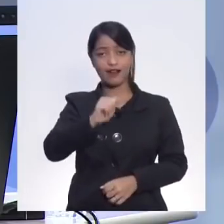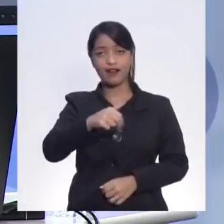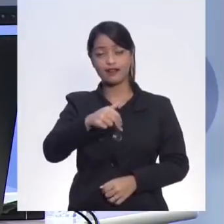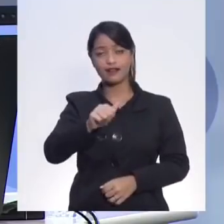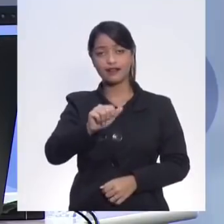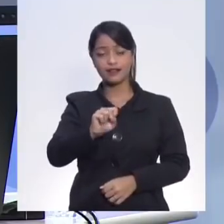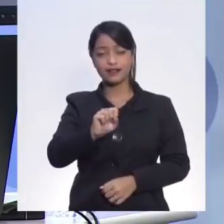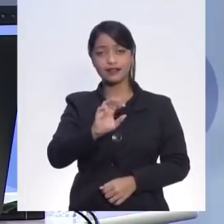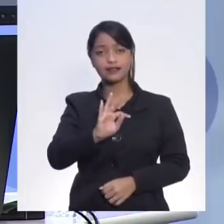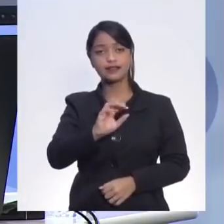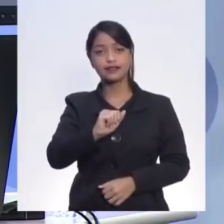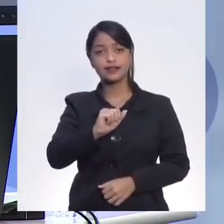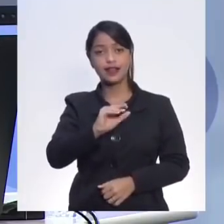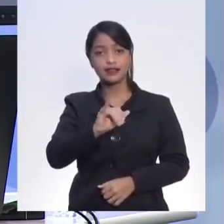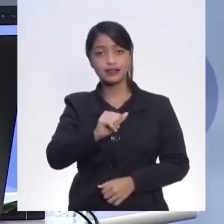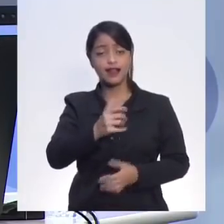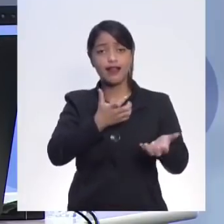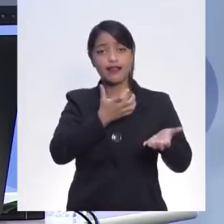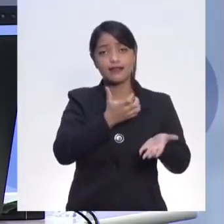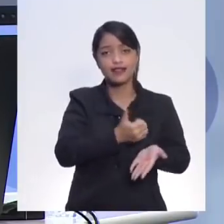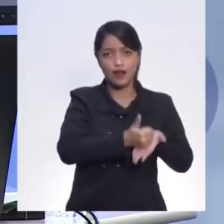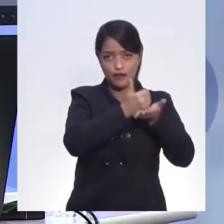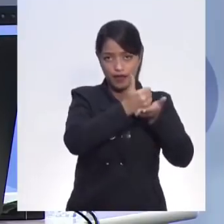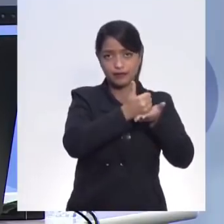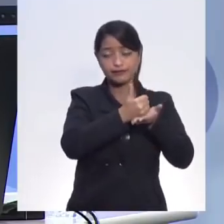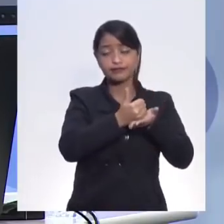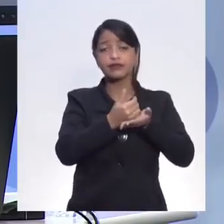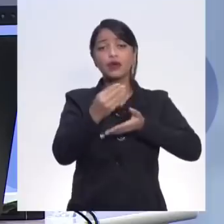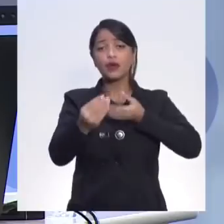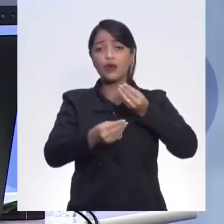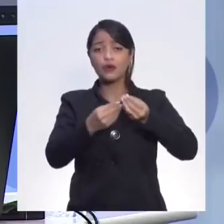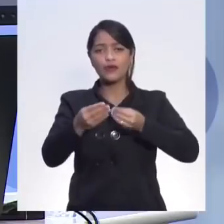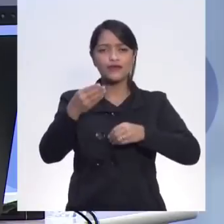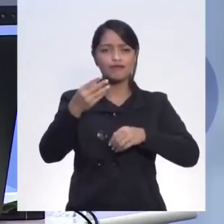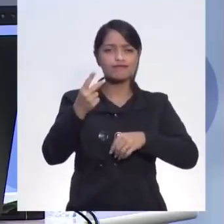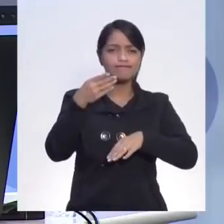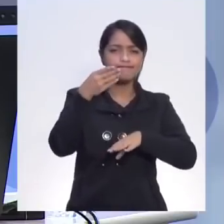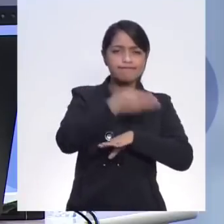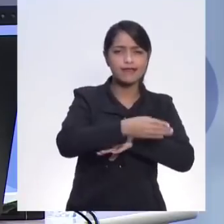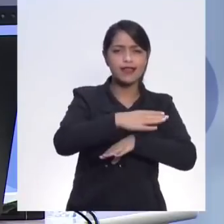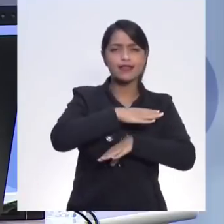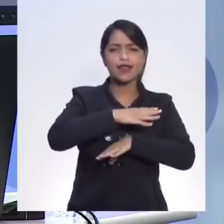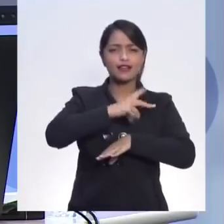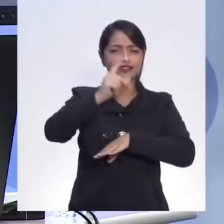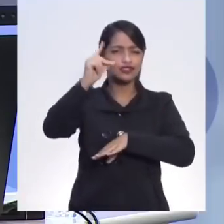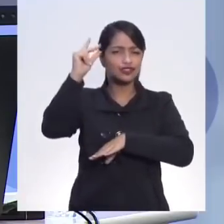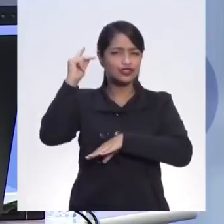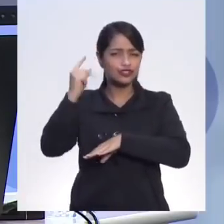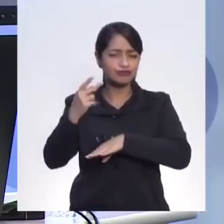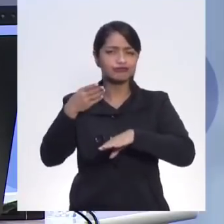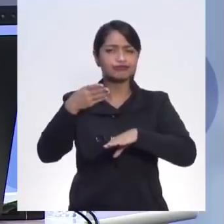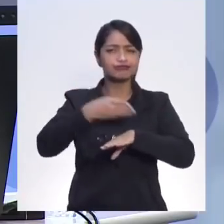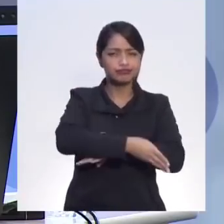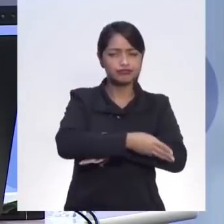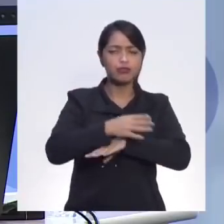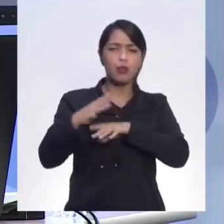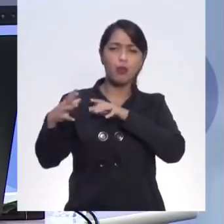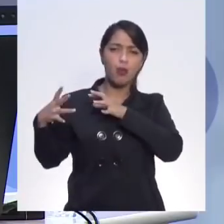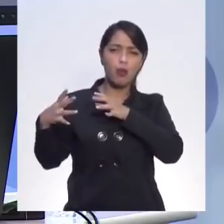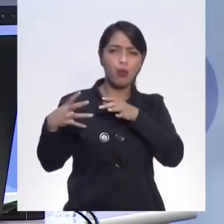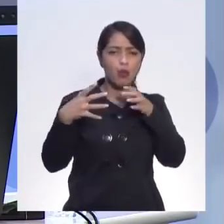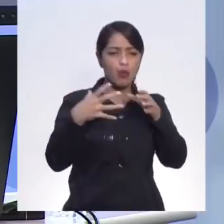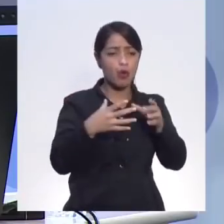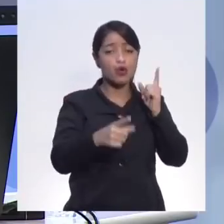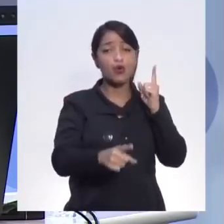iam lá nas cidades antigas que eles falavam, salvar a tia Anastácia. Eles encontravam uma pessoa, vocês se lembram? Que indicava a eles que